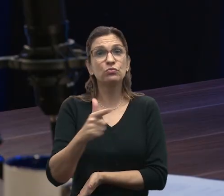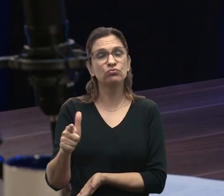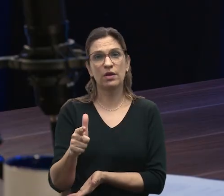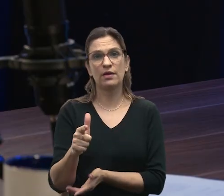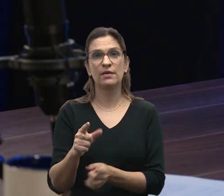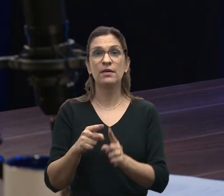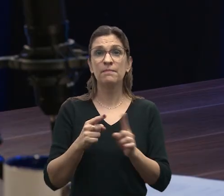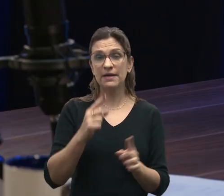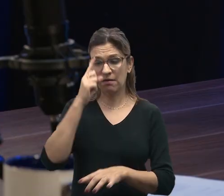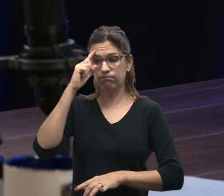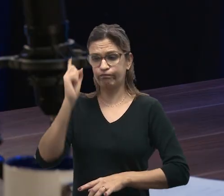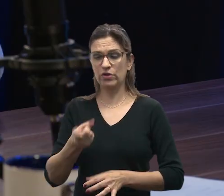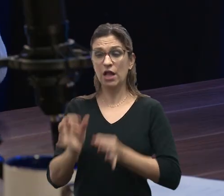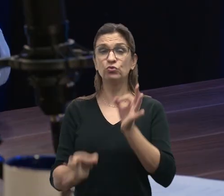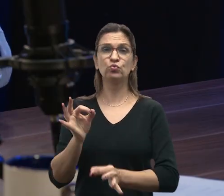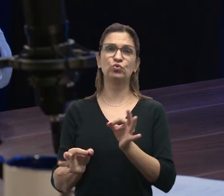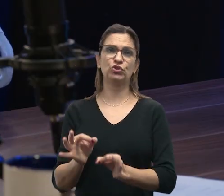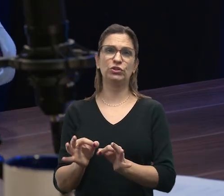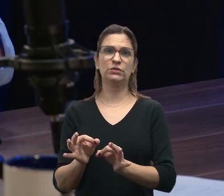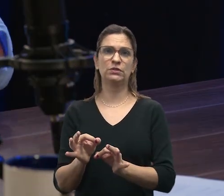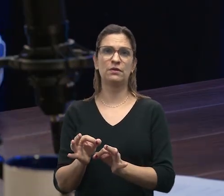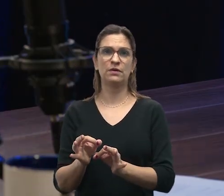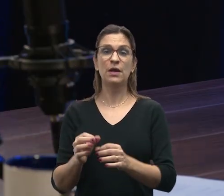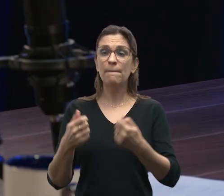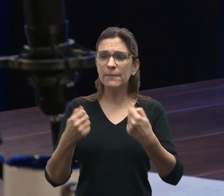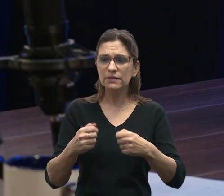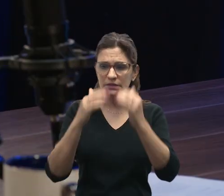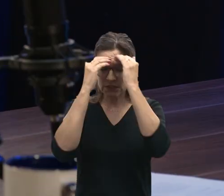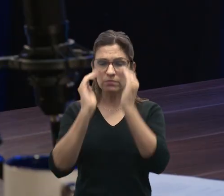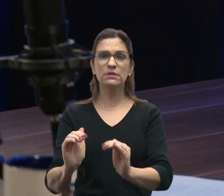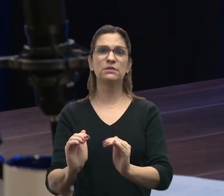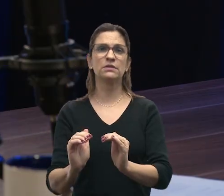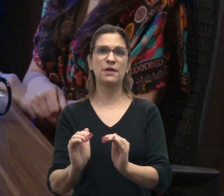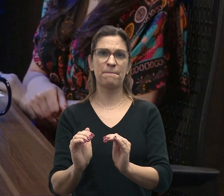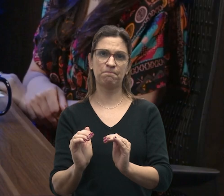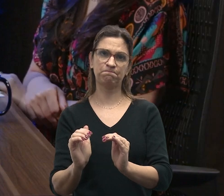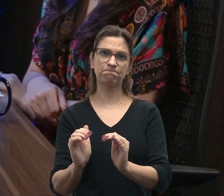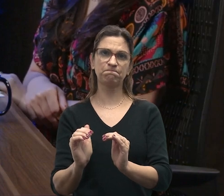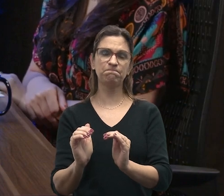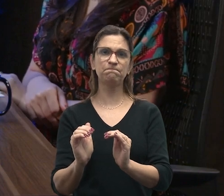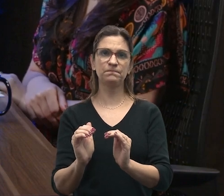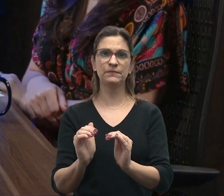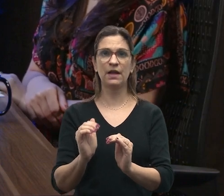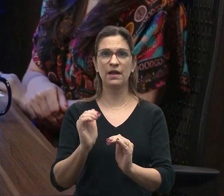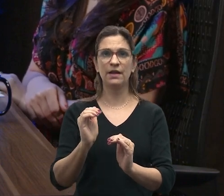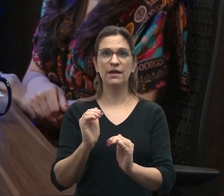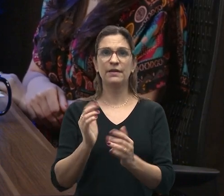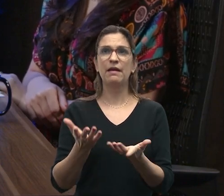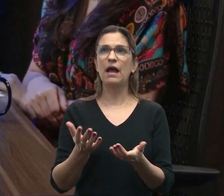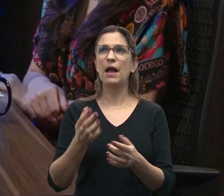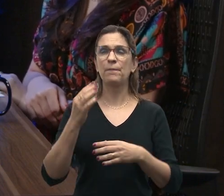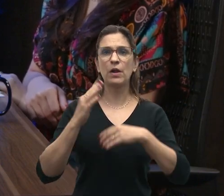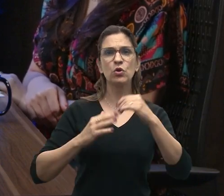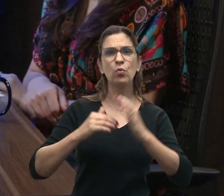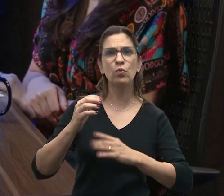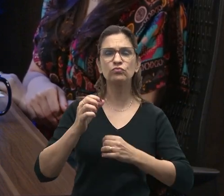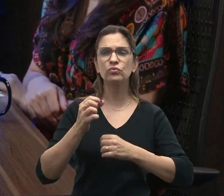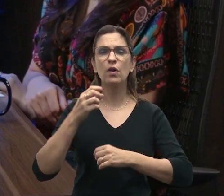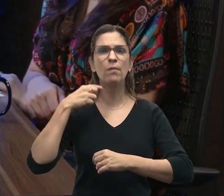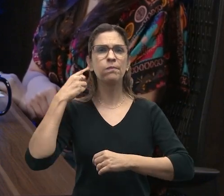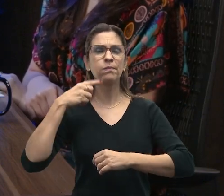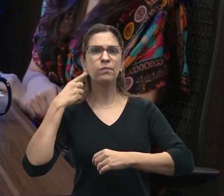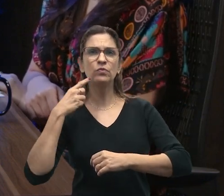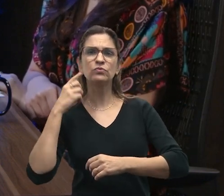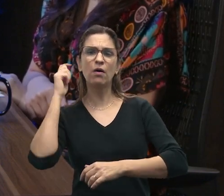judicial que não foi assim, dada sem pensar pelo juiz. Isso foi